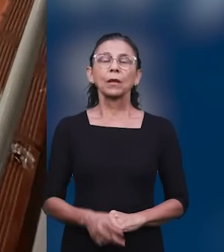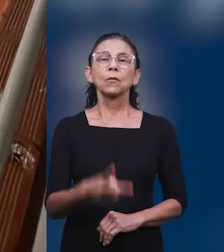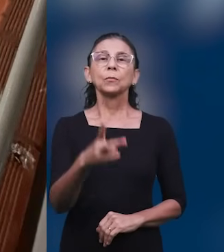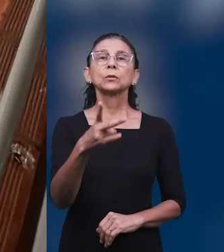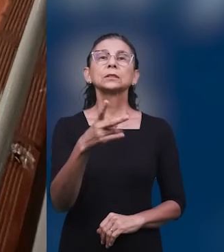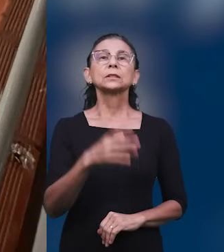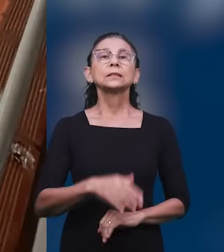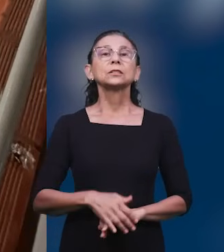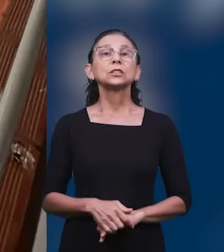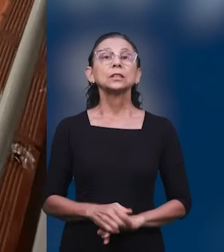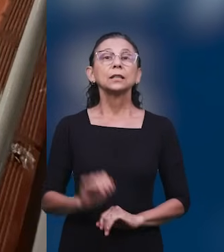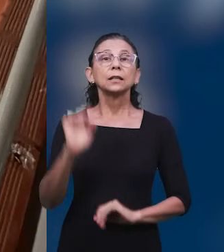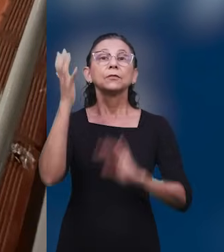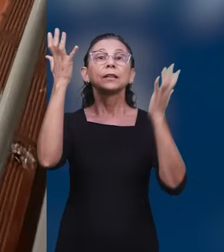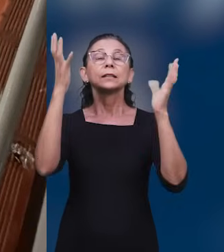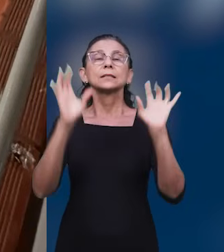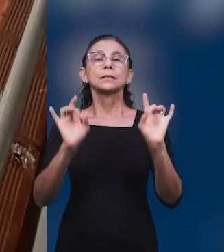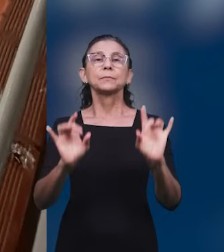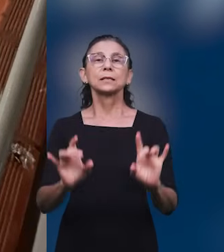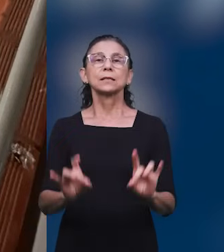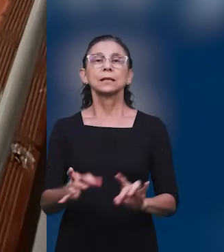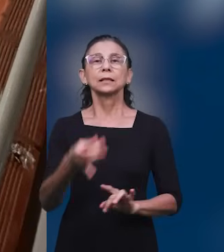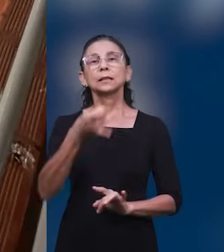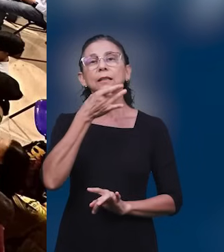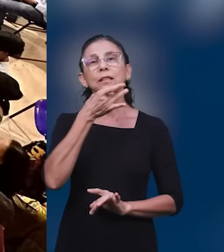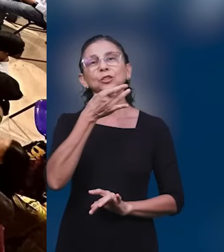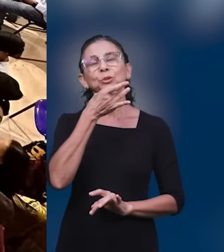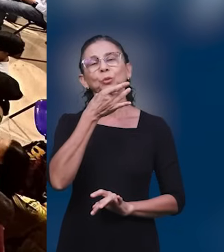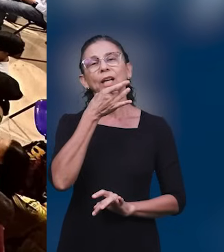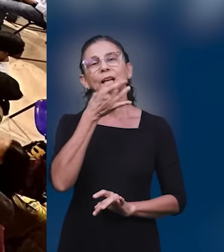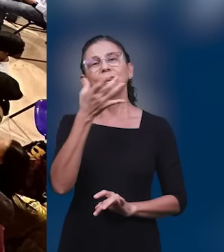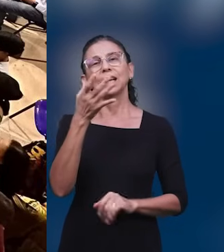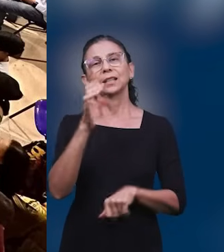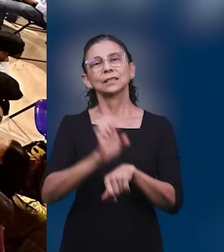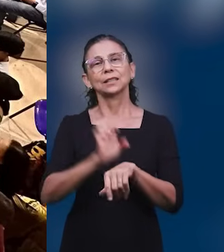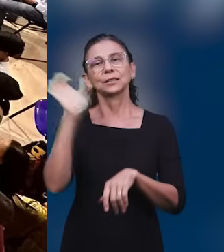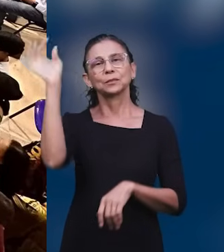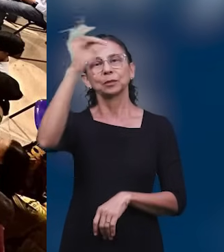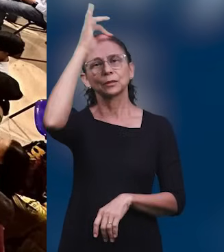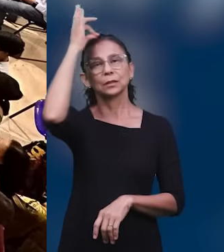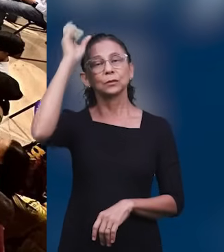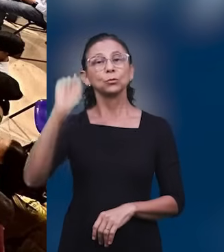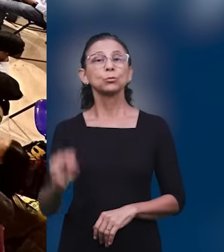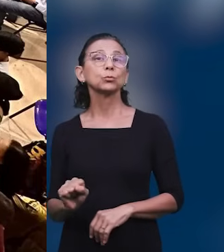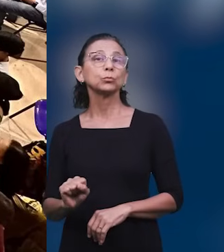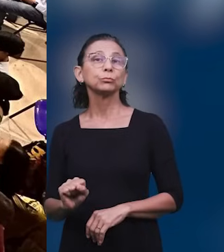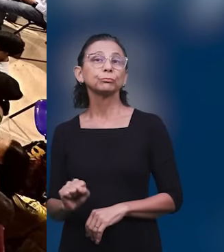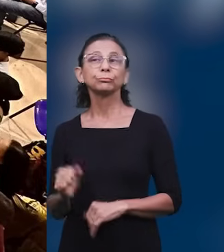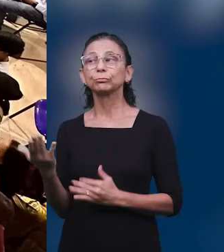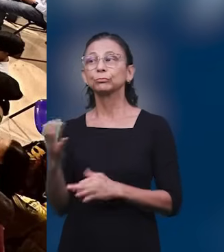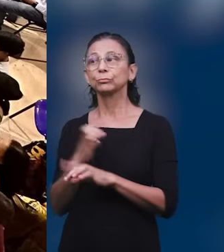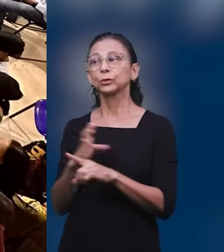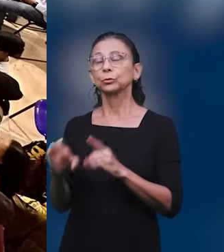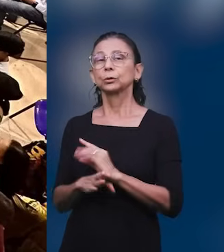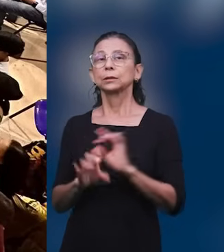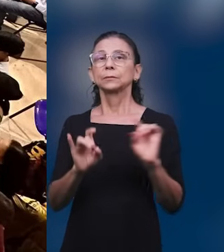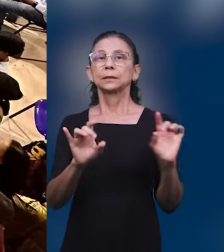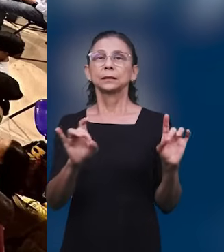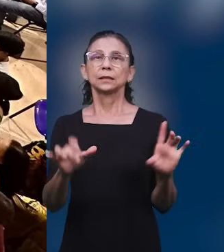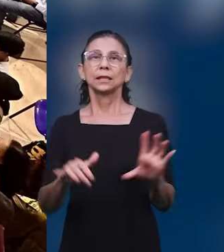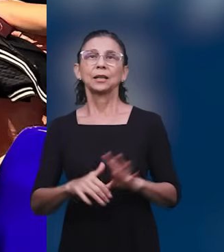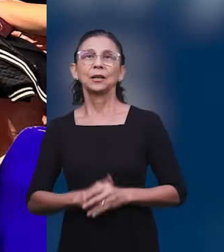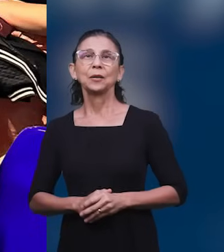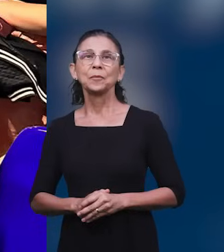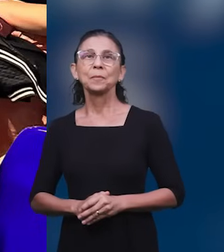eventos especiais. Aconteceu no Manaim de Cachoeiro de Itapemirim, aqui no sul do estado do Espírito Santo, um culto especial de